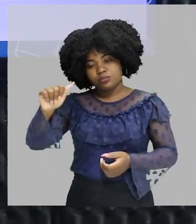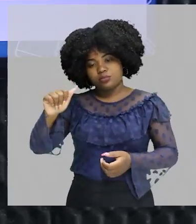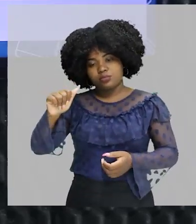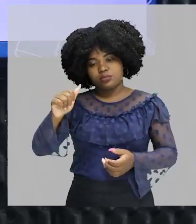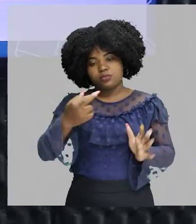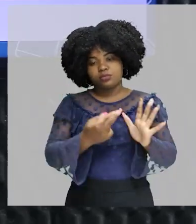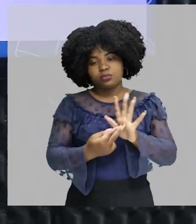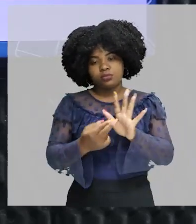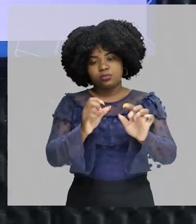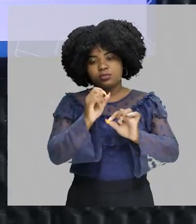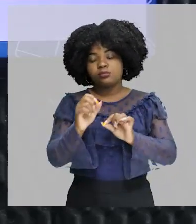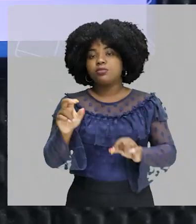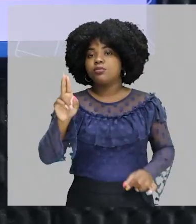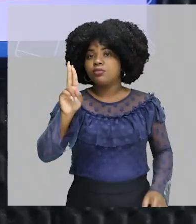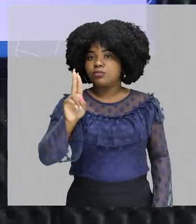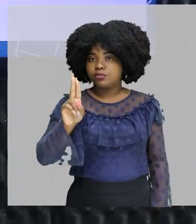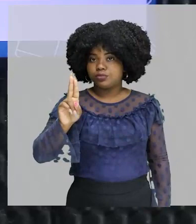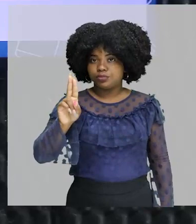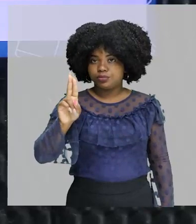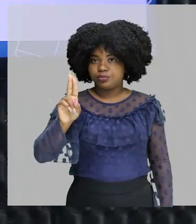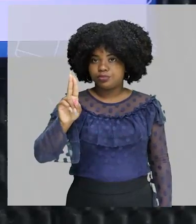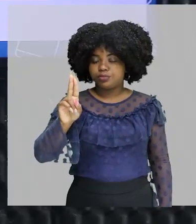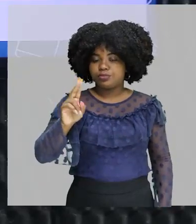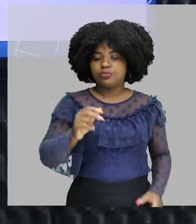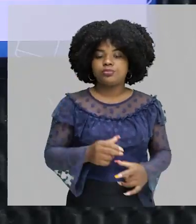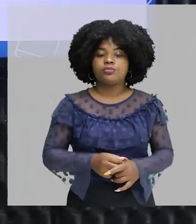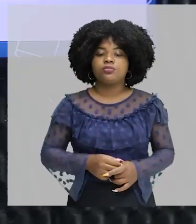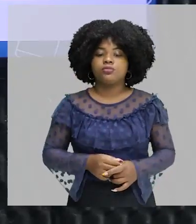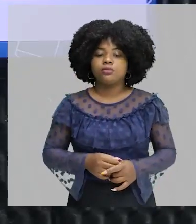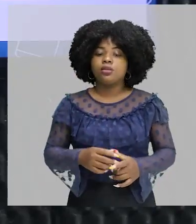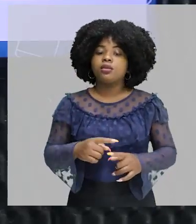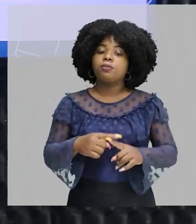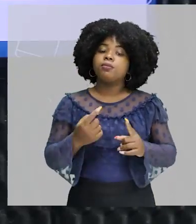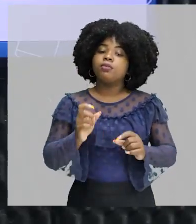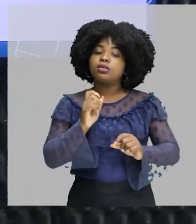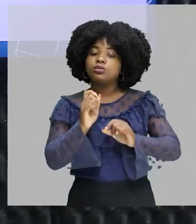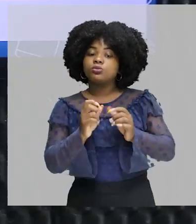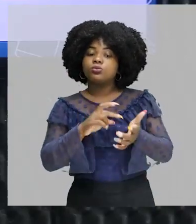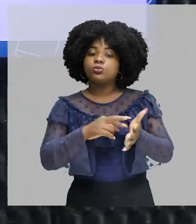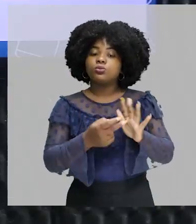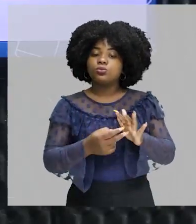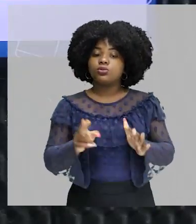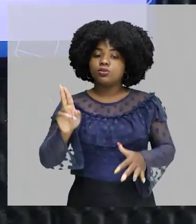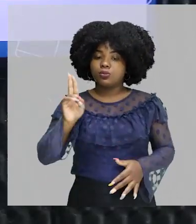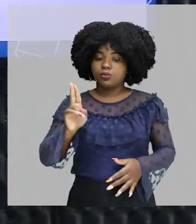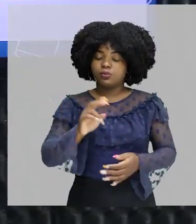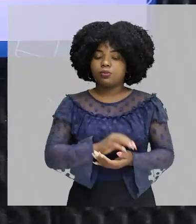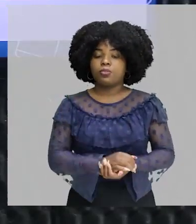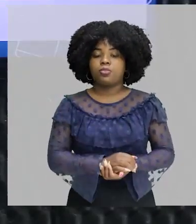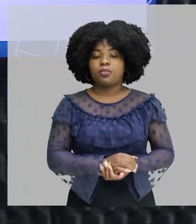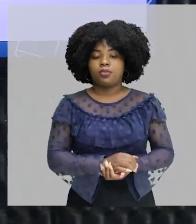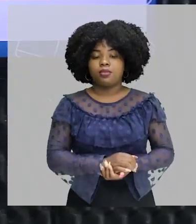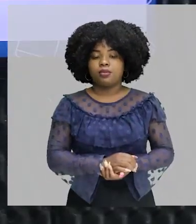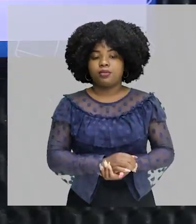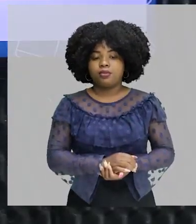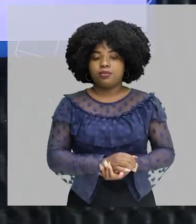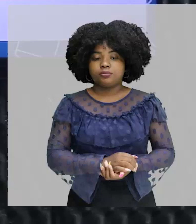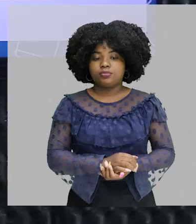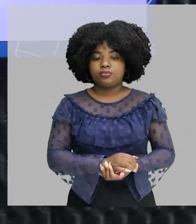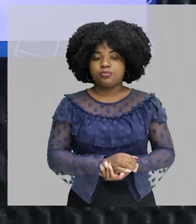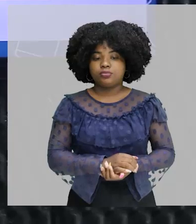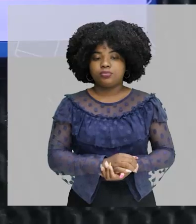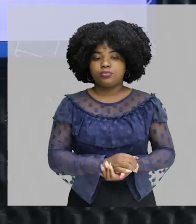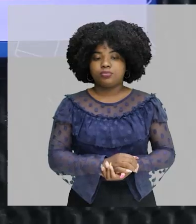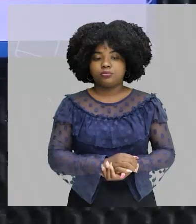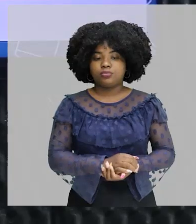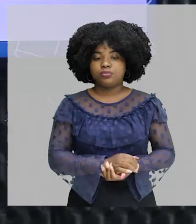U, unidade de massa atômica. Mas o que é essa unidade de massa atômica? Olha só, por convenção, os